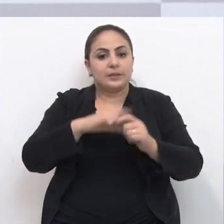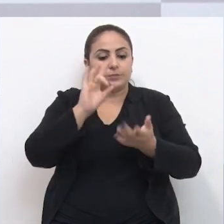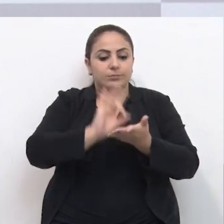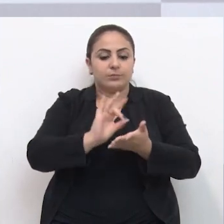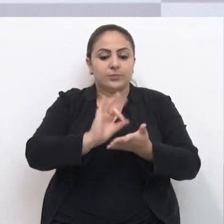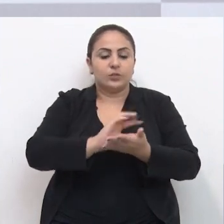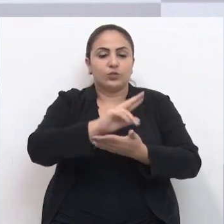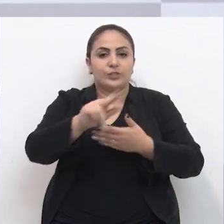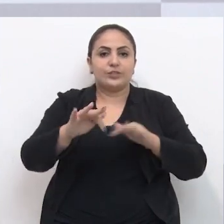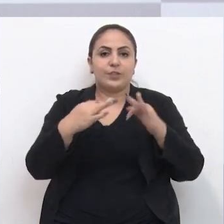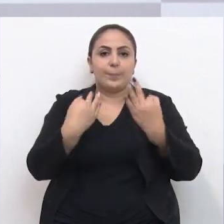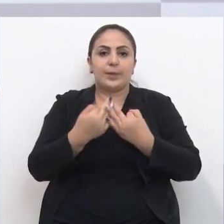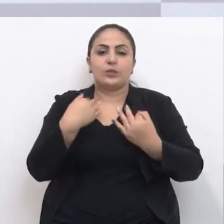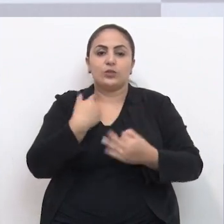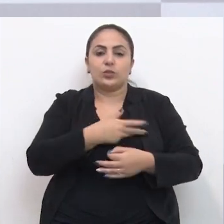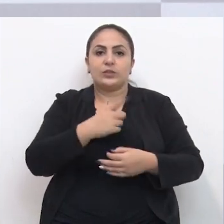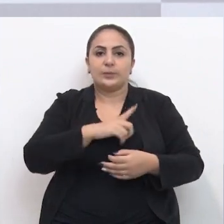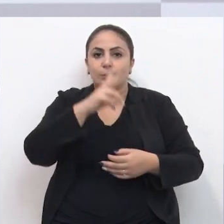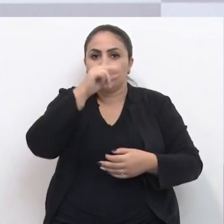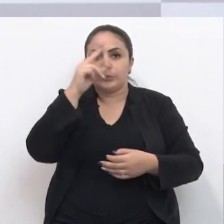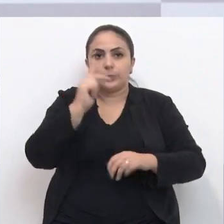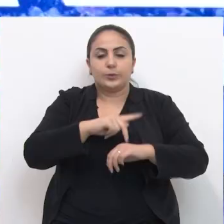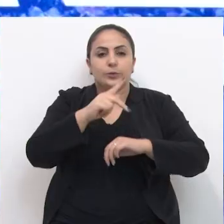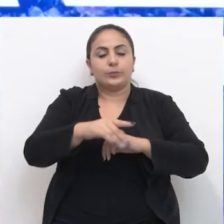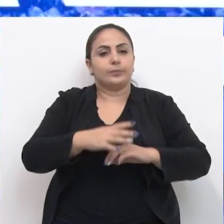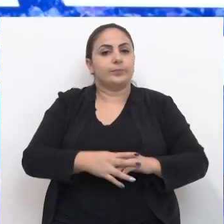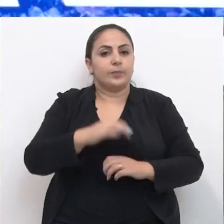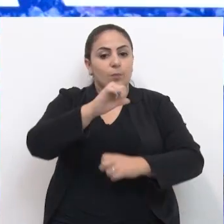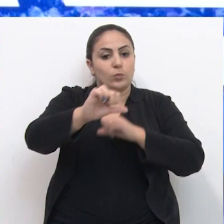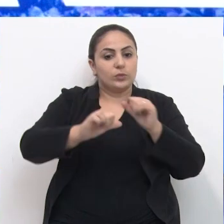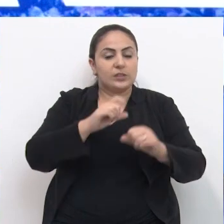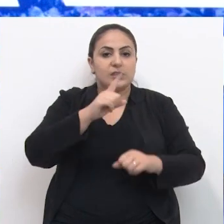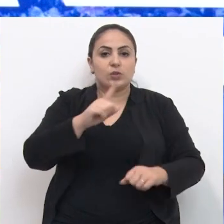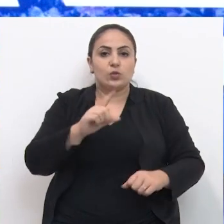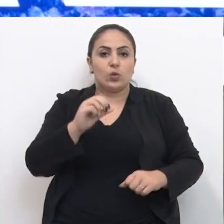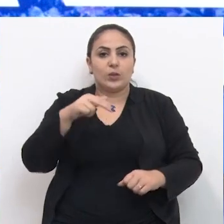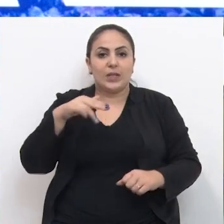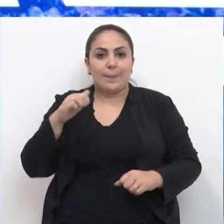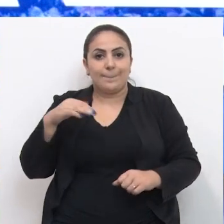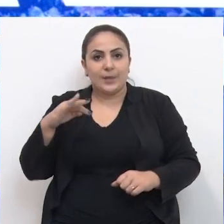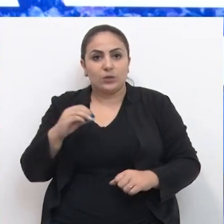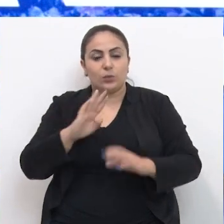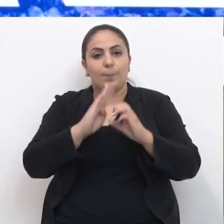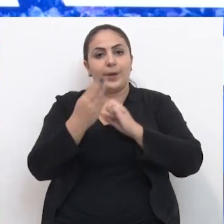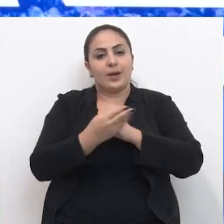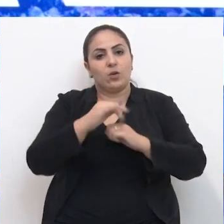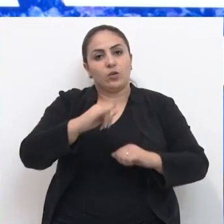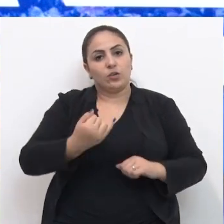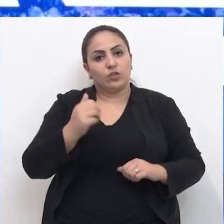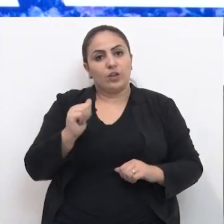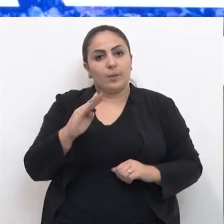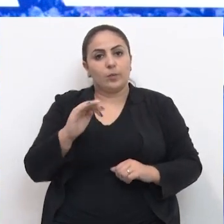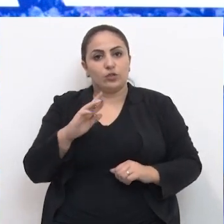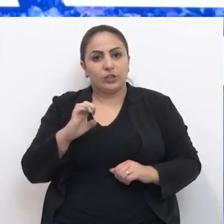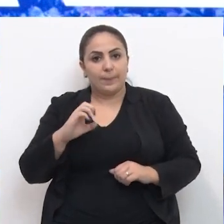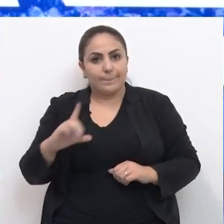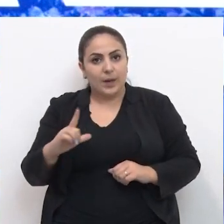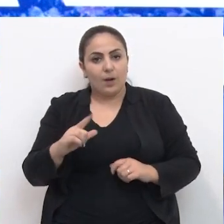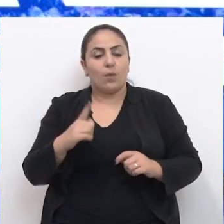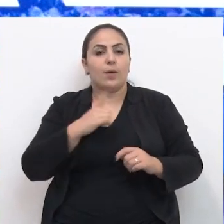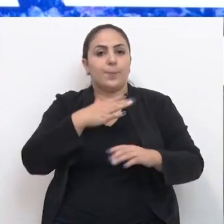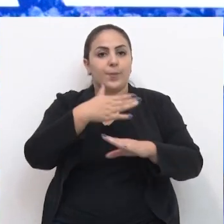título definitivo para várias famílias que nós temos no município de Passo Fundo. Mudança de zoneamento no bairro Jaboticabal é aprovada